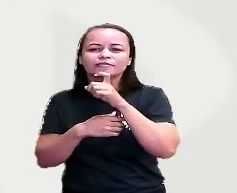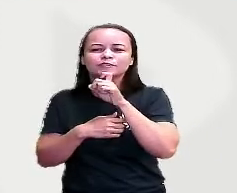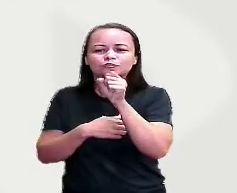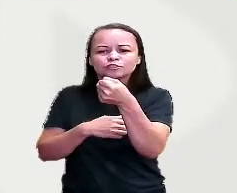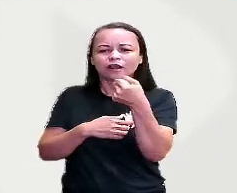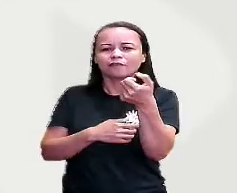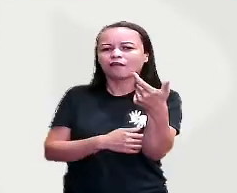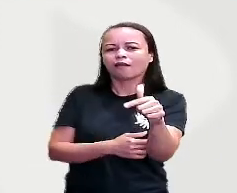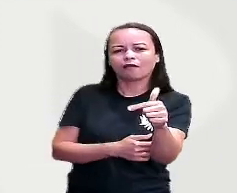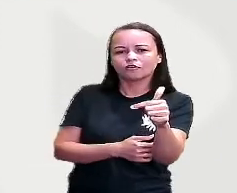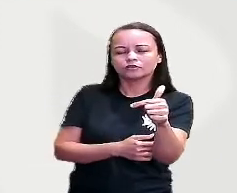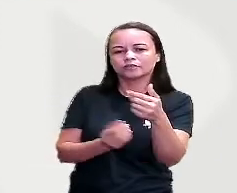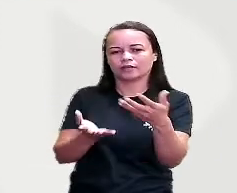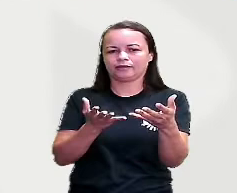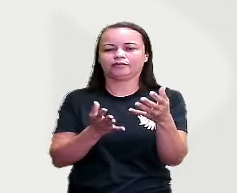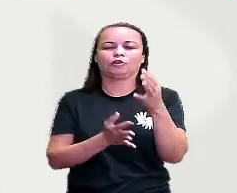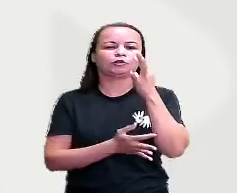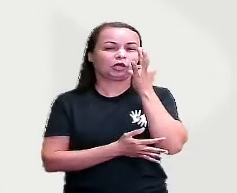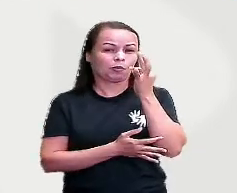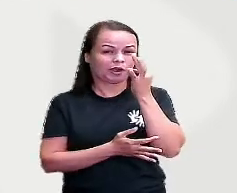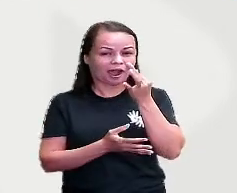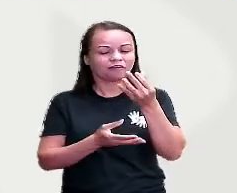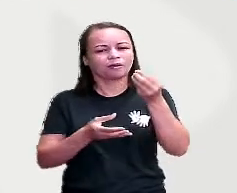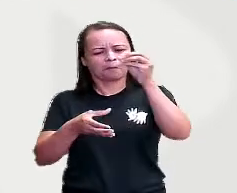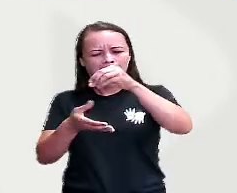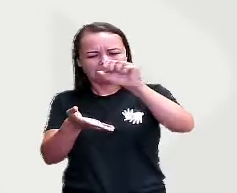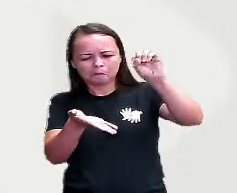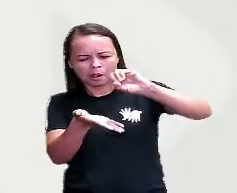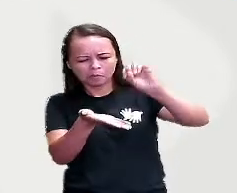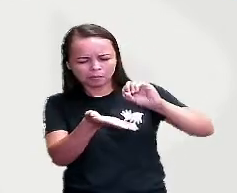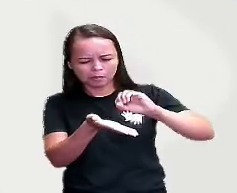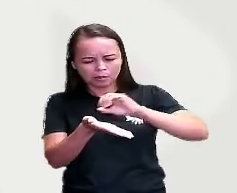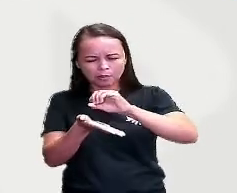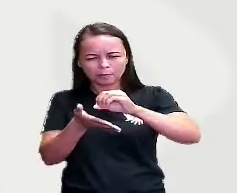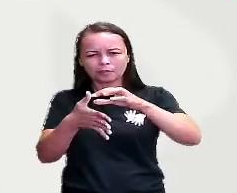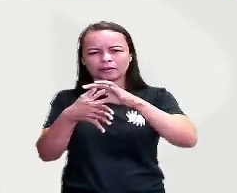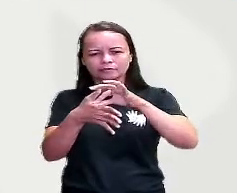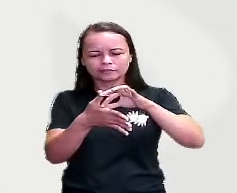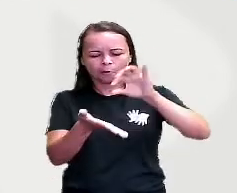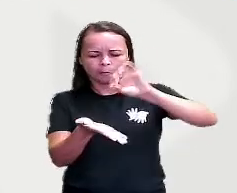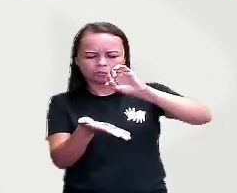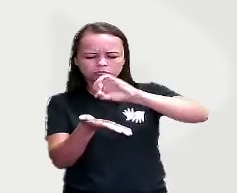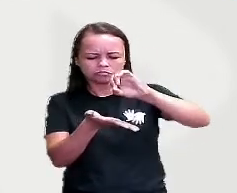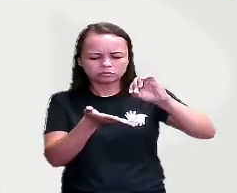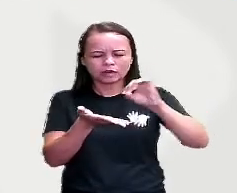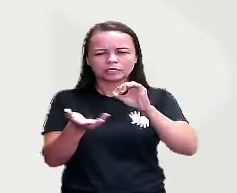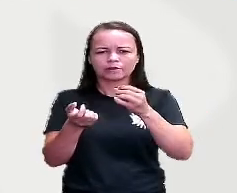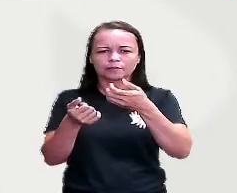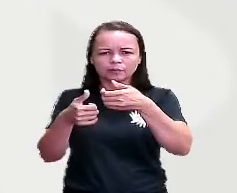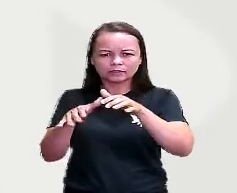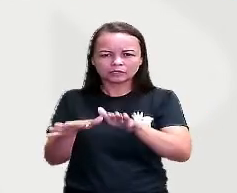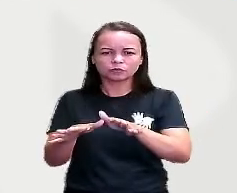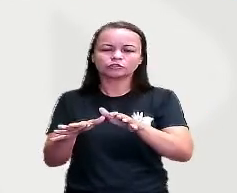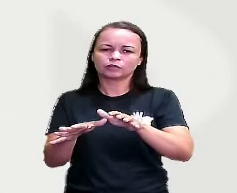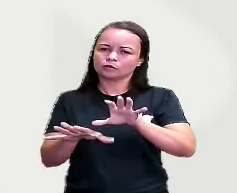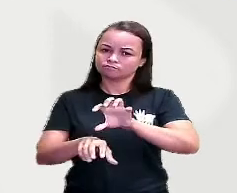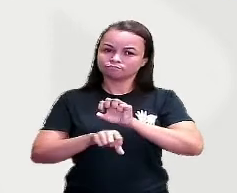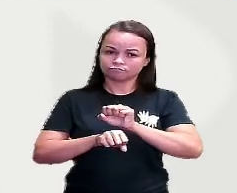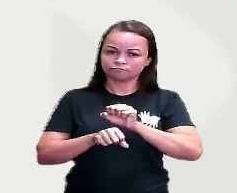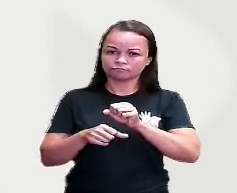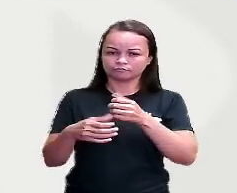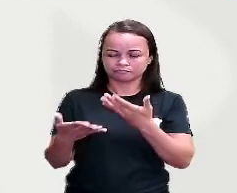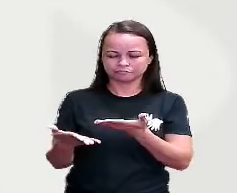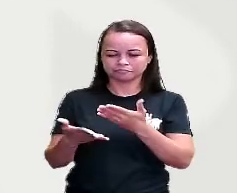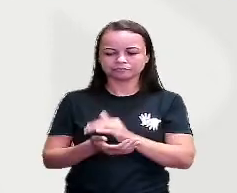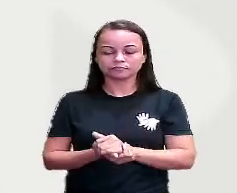Então, ela colocava sal, salgava a carne para poder manter a carne num bom estado para consumo. Então, o